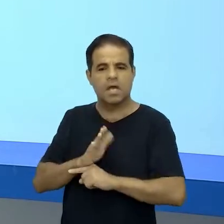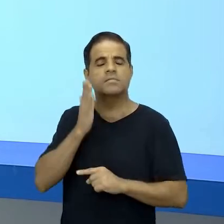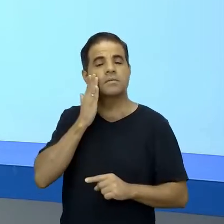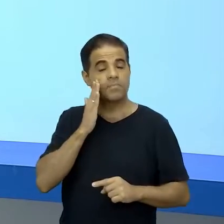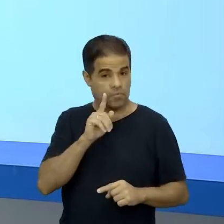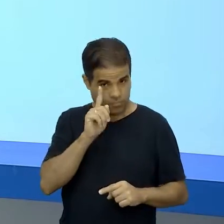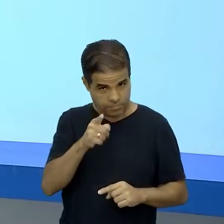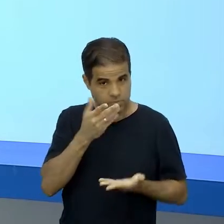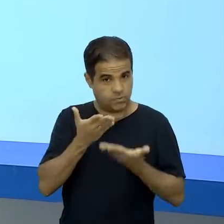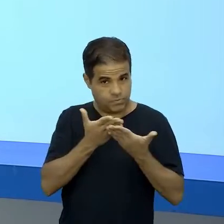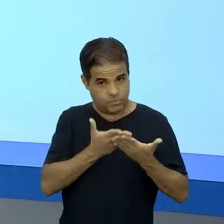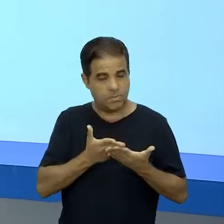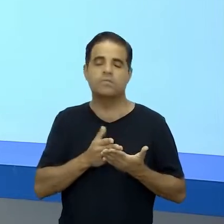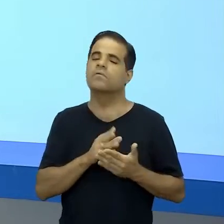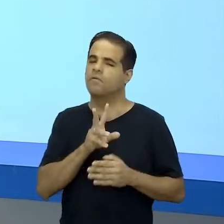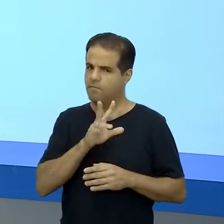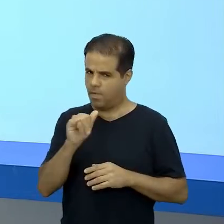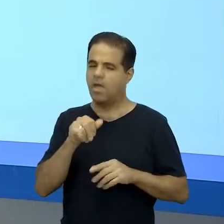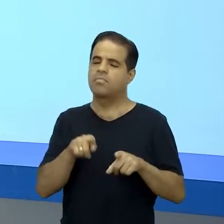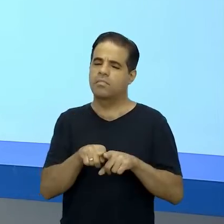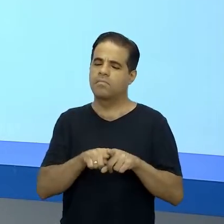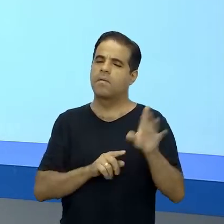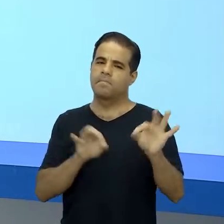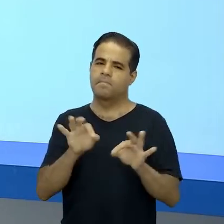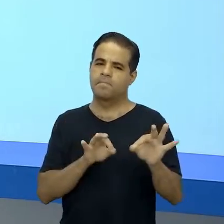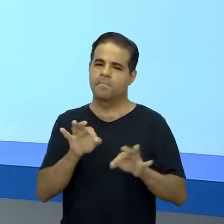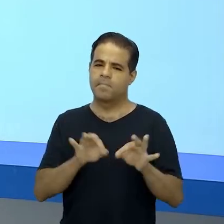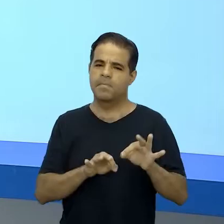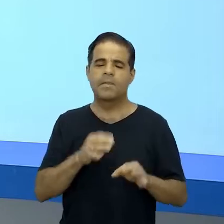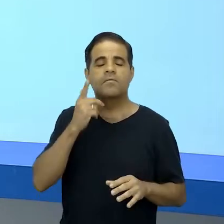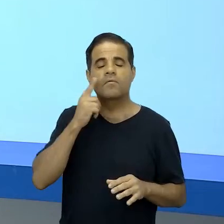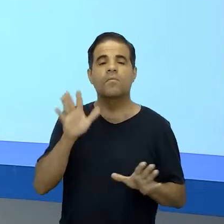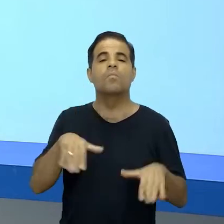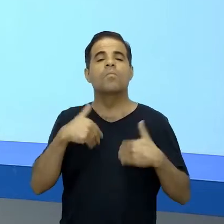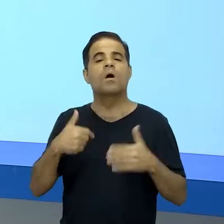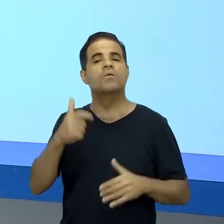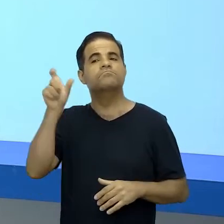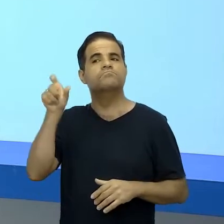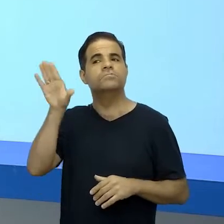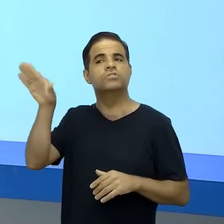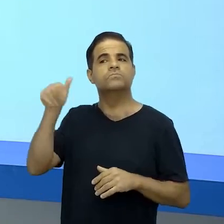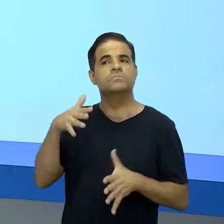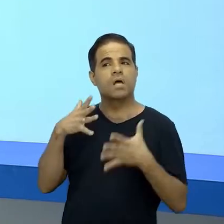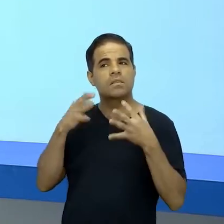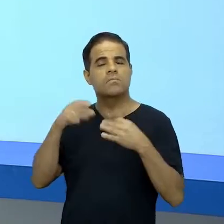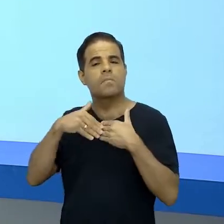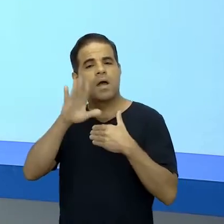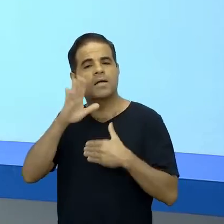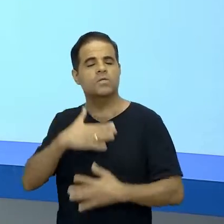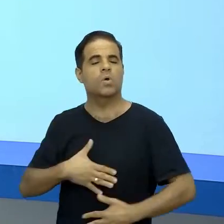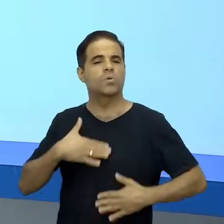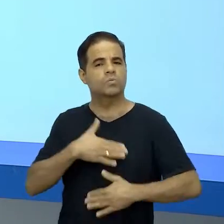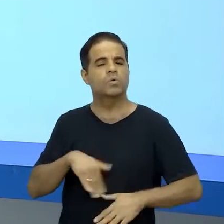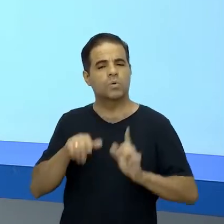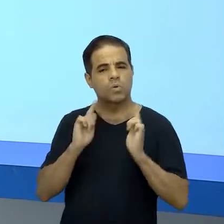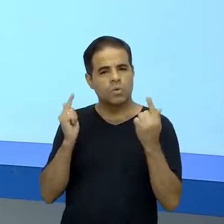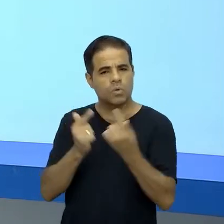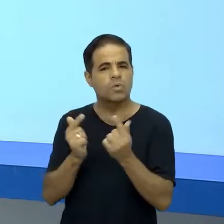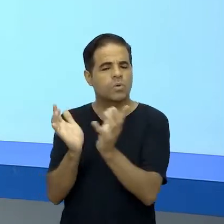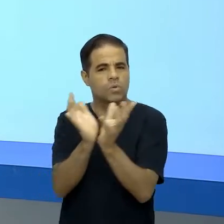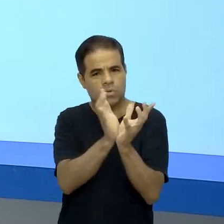você, estudante, vai fazer a sua curadoria. Vai ver qual que é o artista que mais te chama a atenção, que você mais gostou, o grupo, né? Que tem grupos